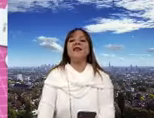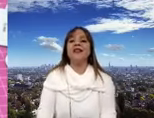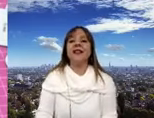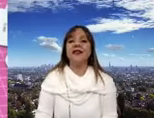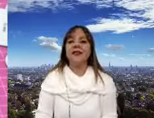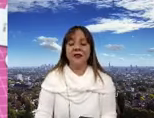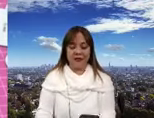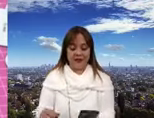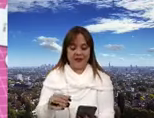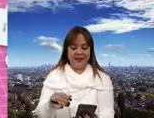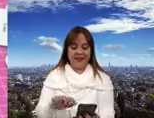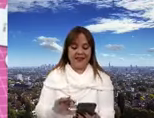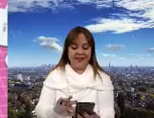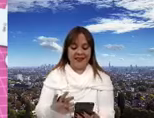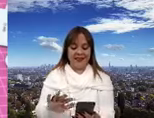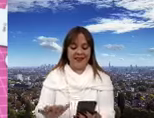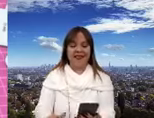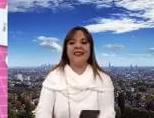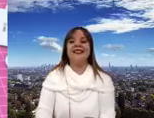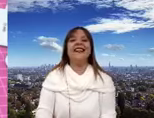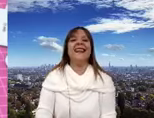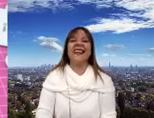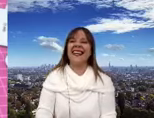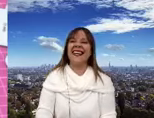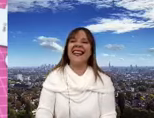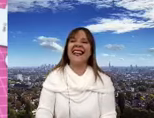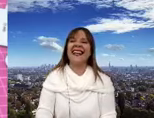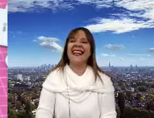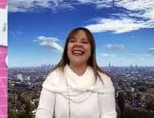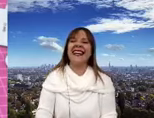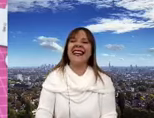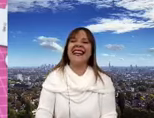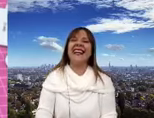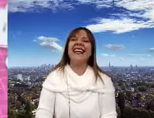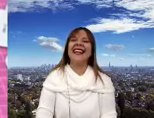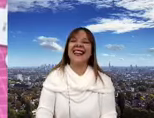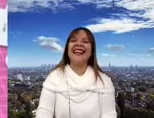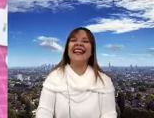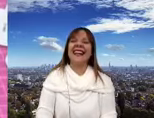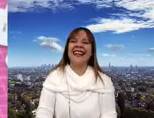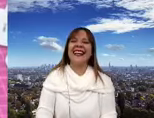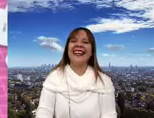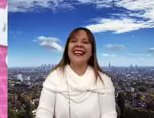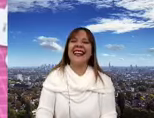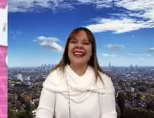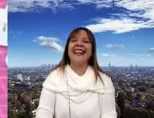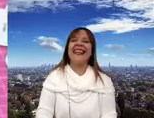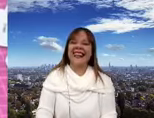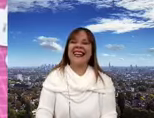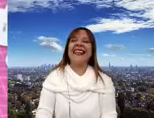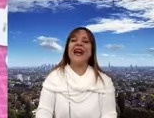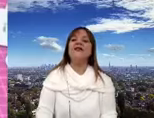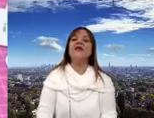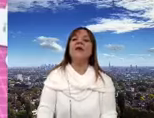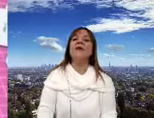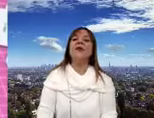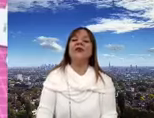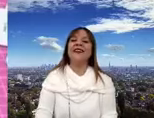viu? Pera, que lindo! Um beijão aí, pessoal. Obrigado pro coração. Corações para vocês também. Live do